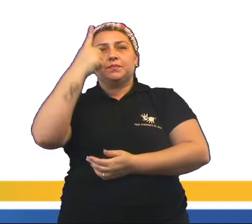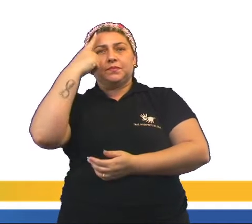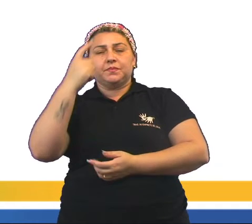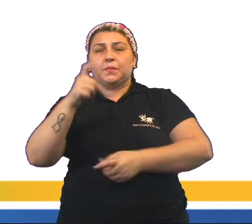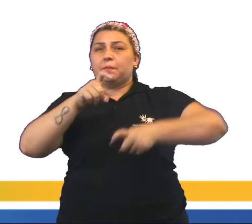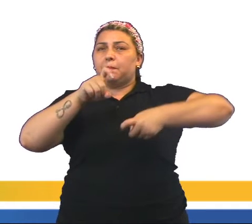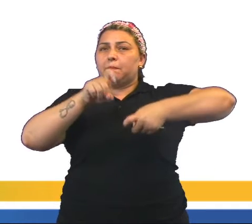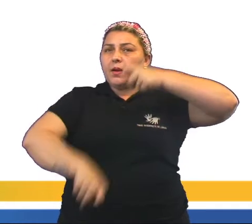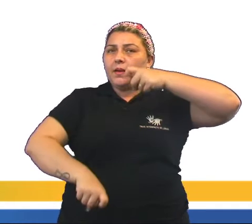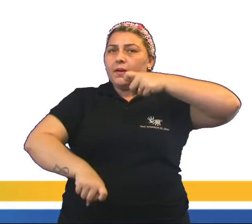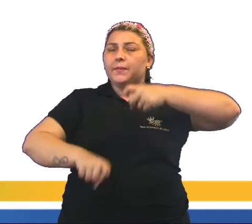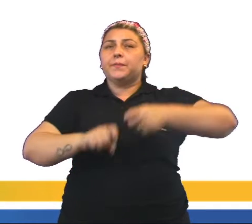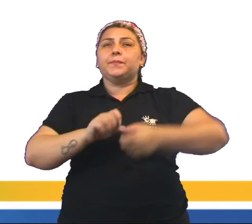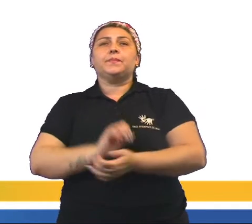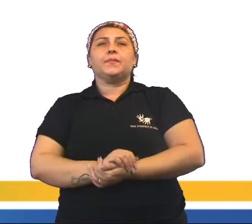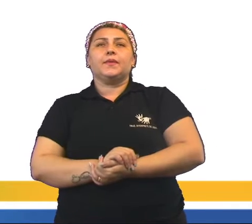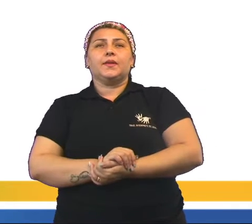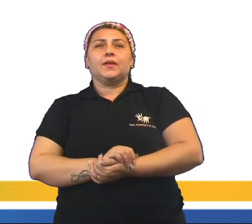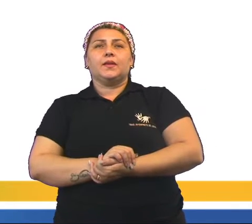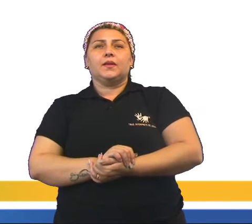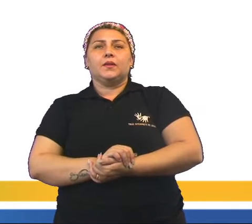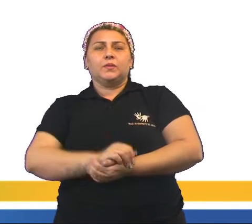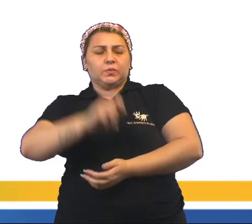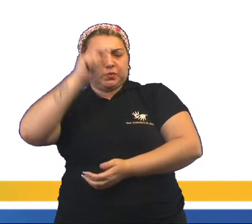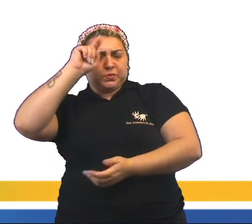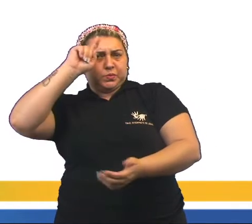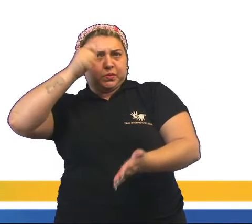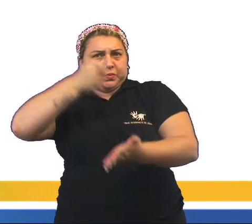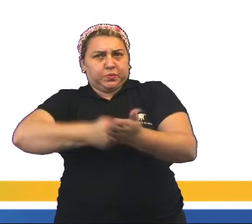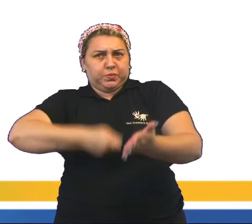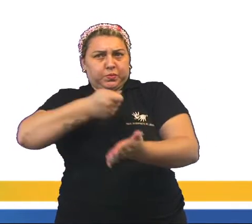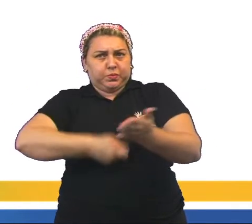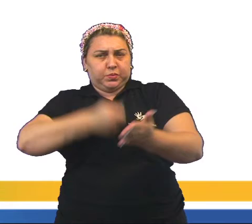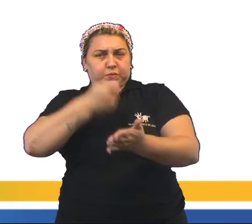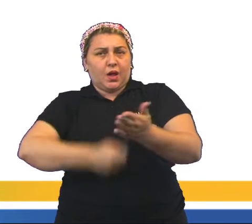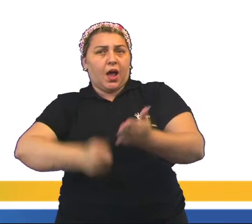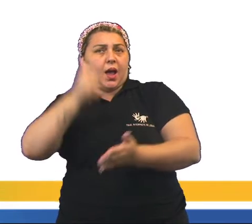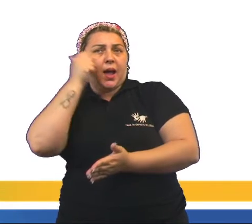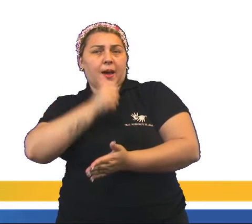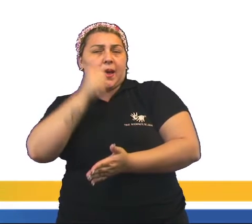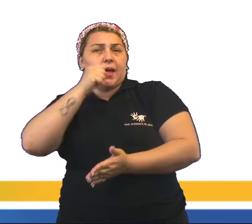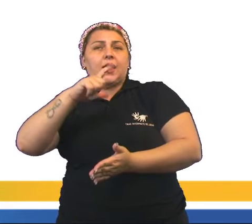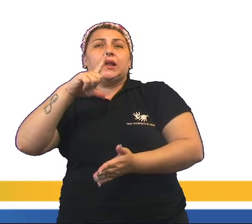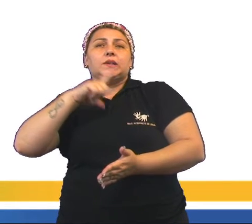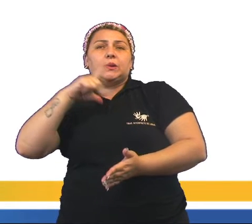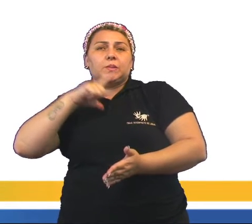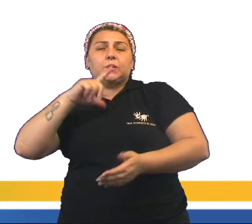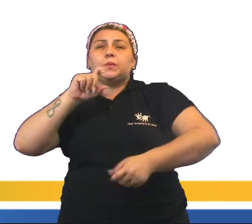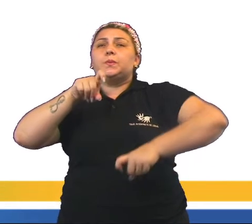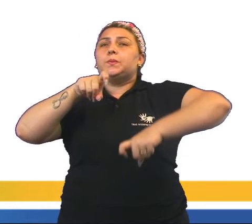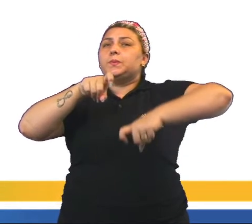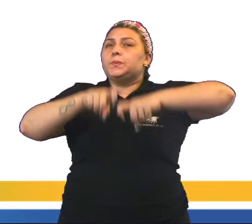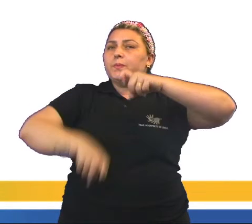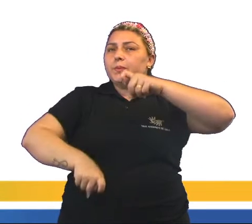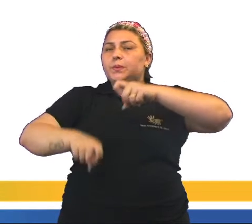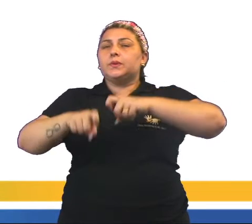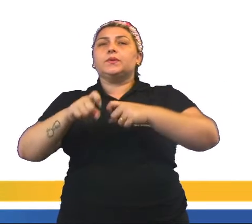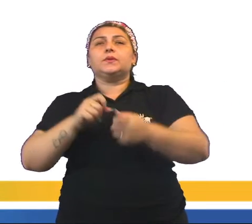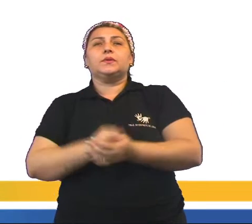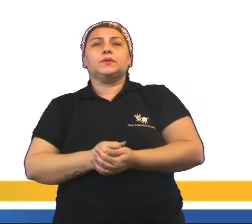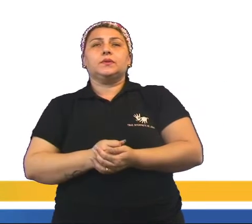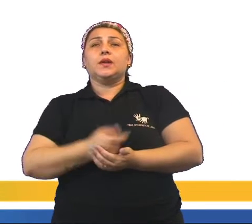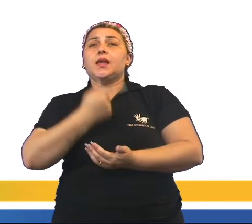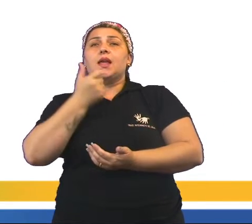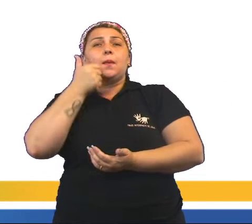Violência sexual, forçar ou intimidar a mulher a uma relação sexual